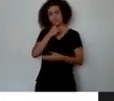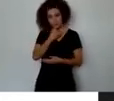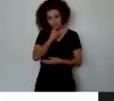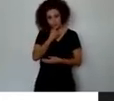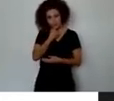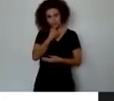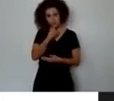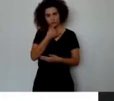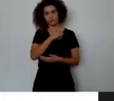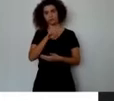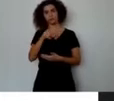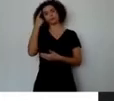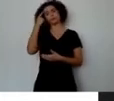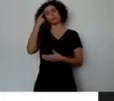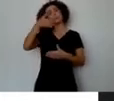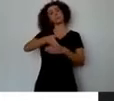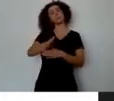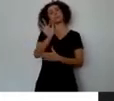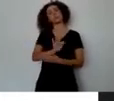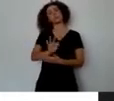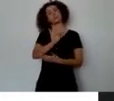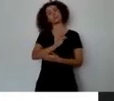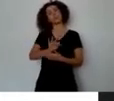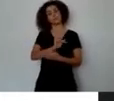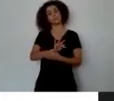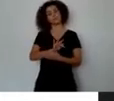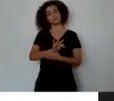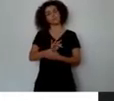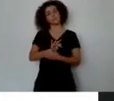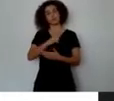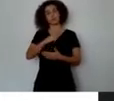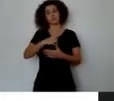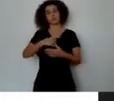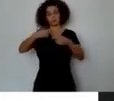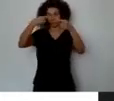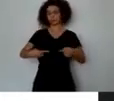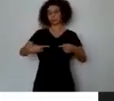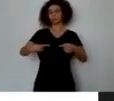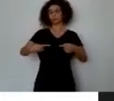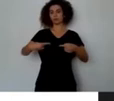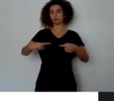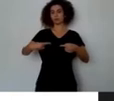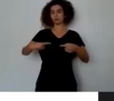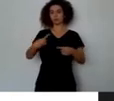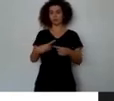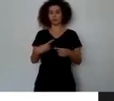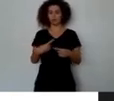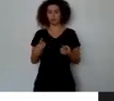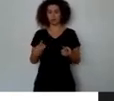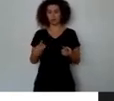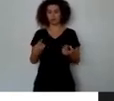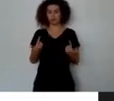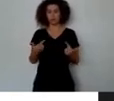quando você entra na universidade, você começa a ter embates ali, porque você já não tem mais